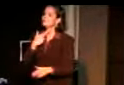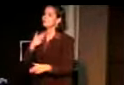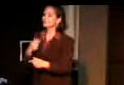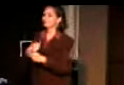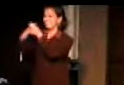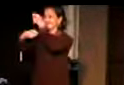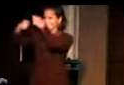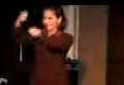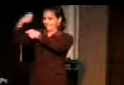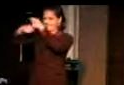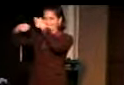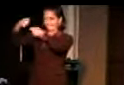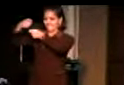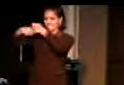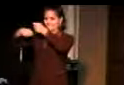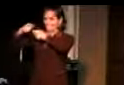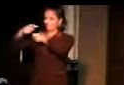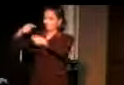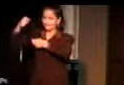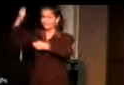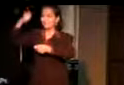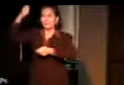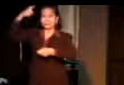é barganha é uma lei espiritual